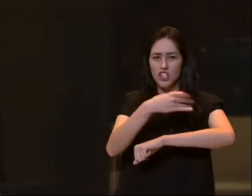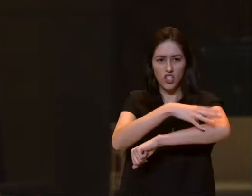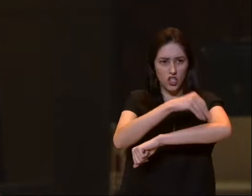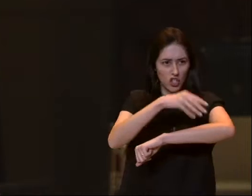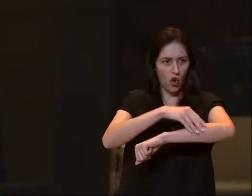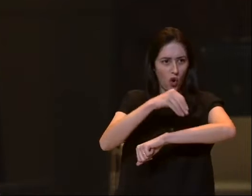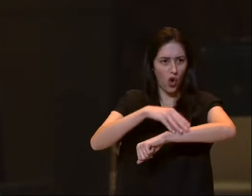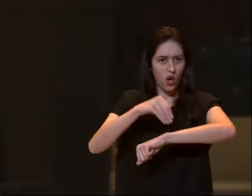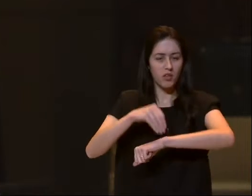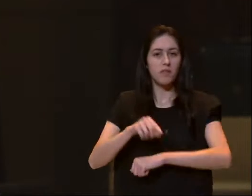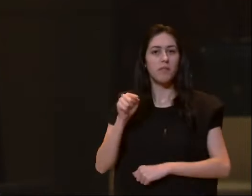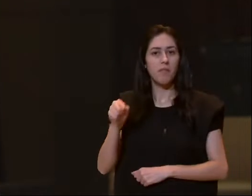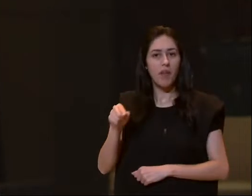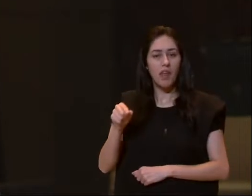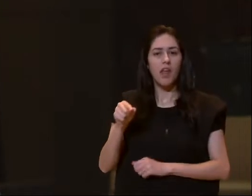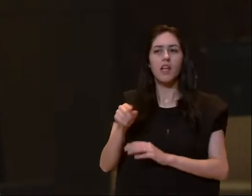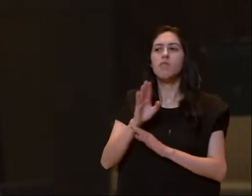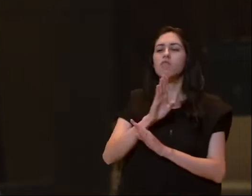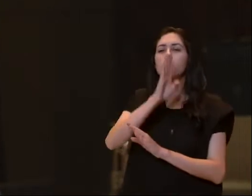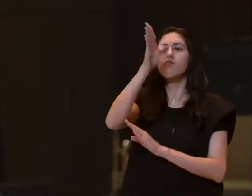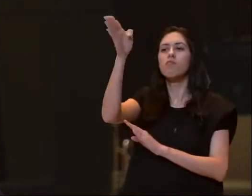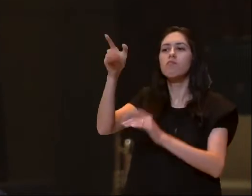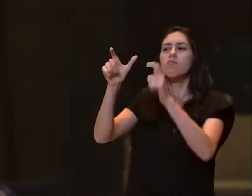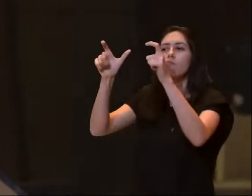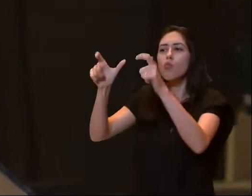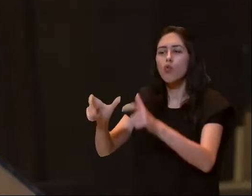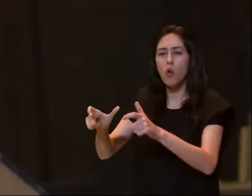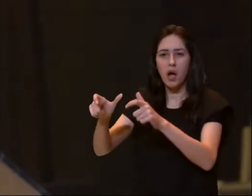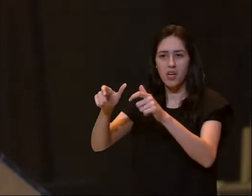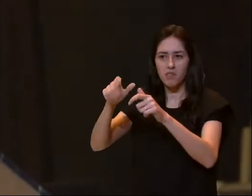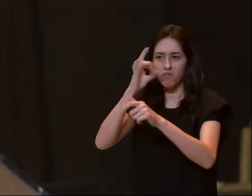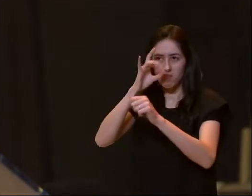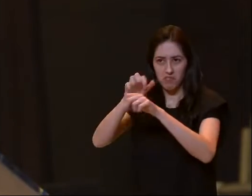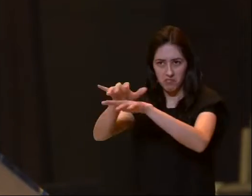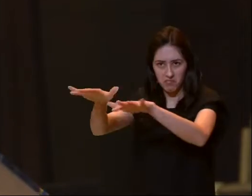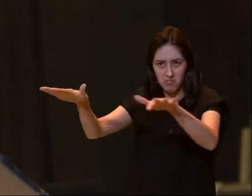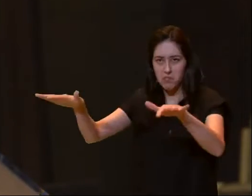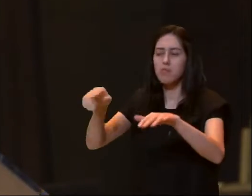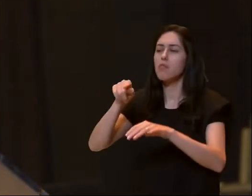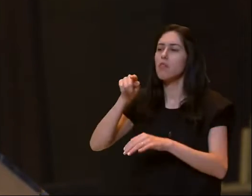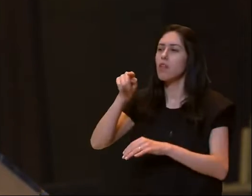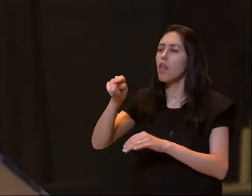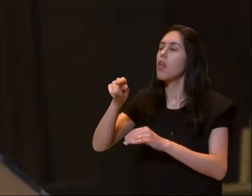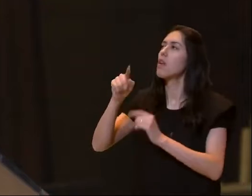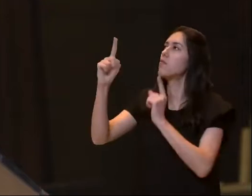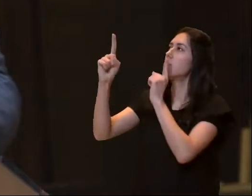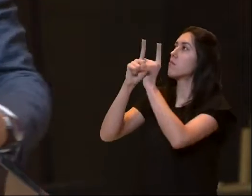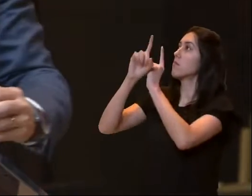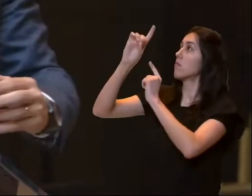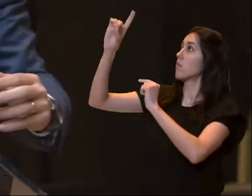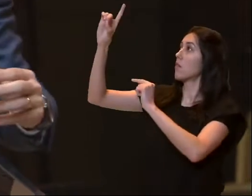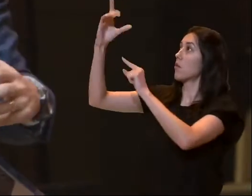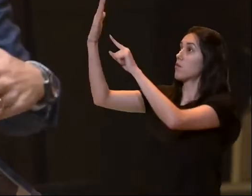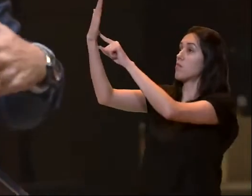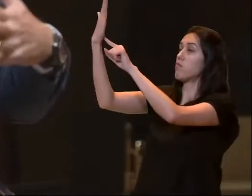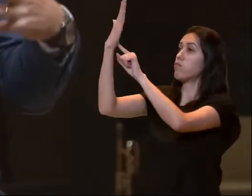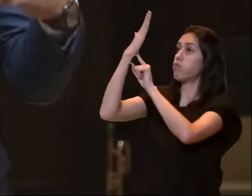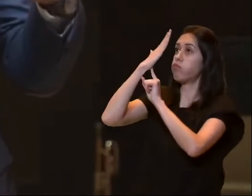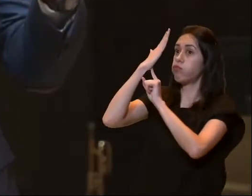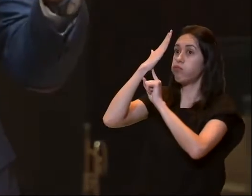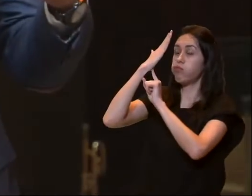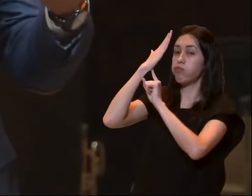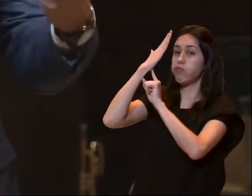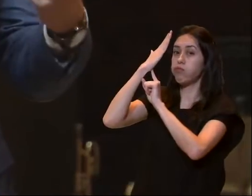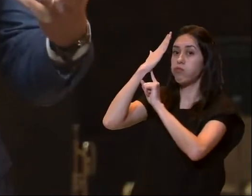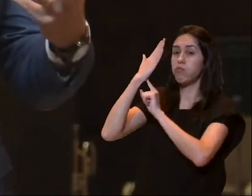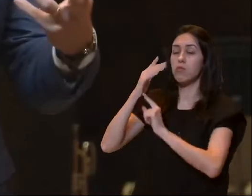ele está no vale de Jaboque, Deus se revela a ele naquele lugar, que ele recebe, diante